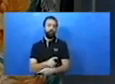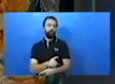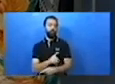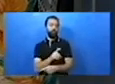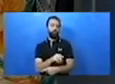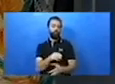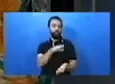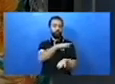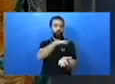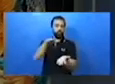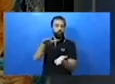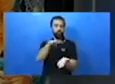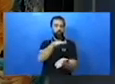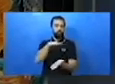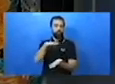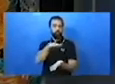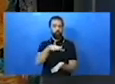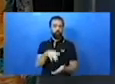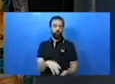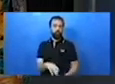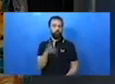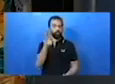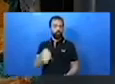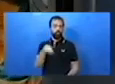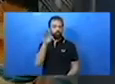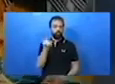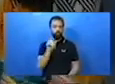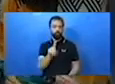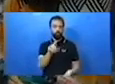todo. Já dividi. E vou pegar uma parte.